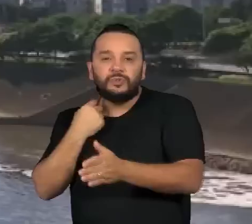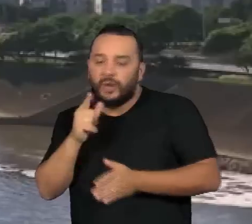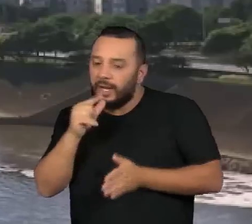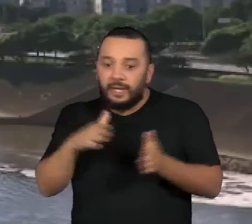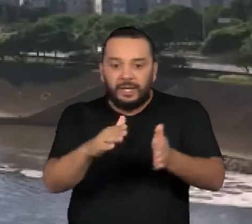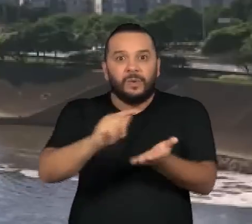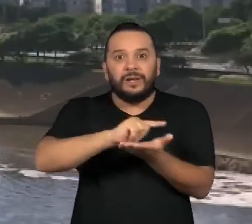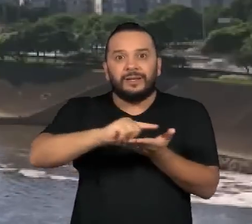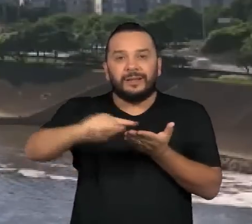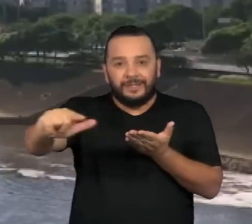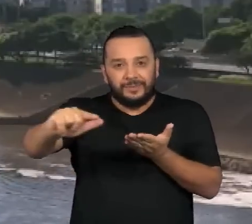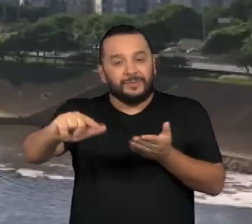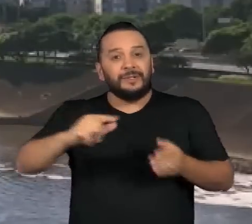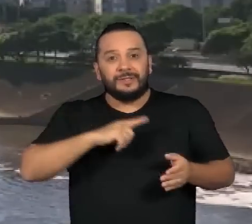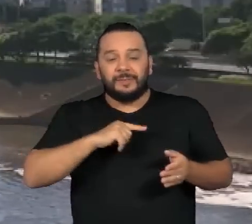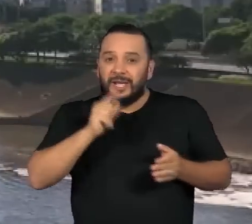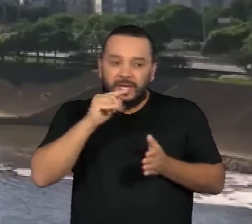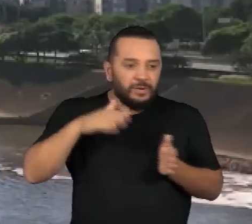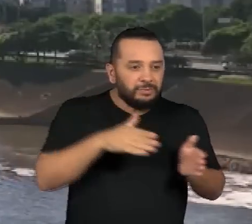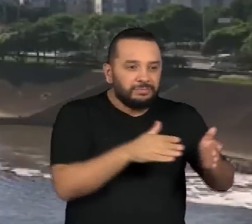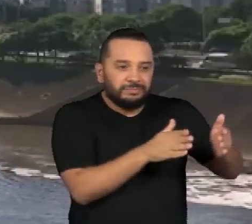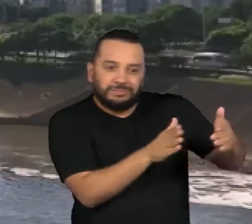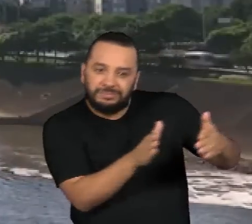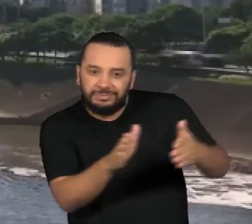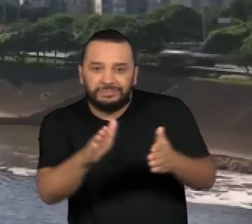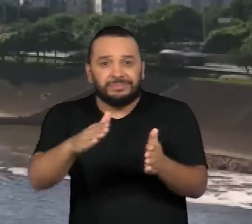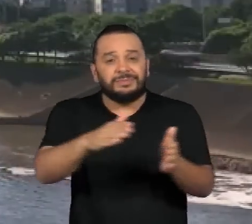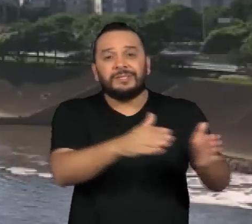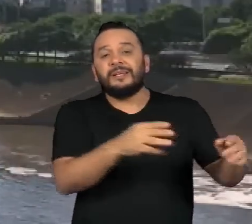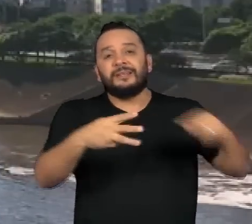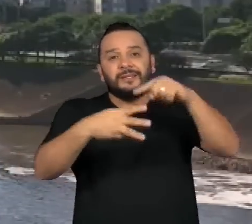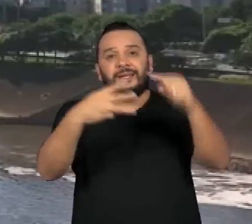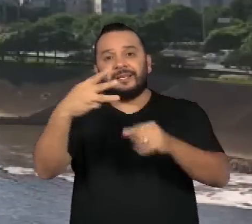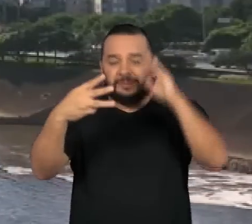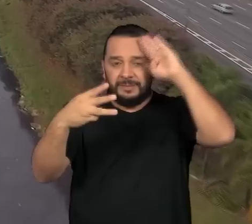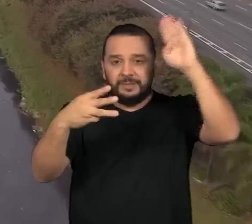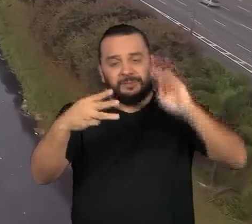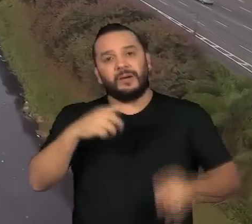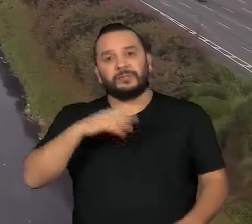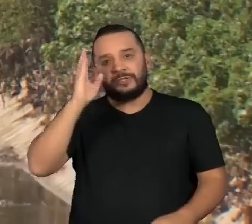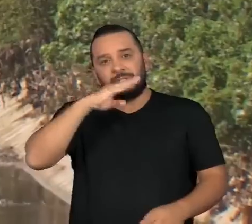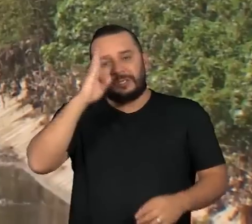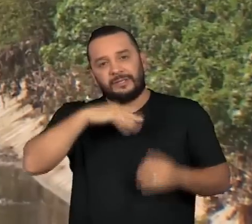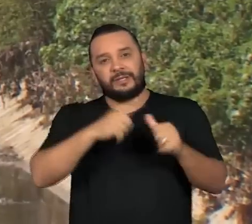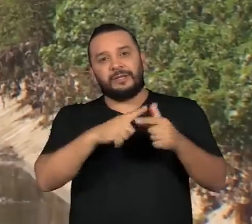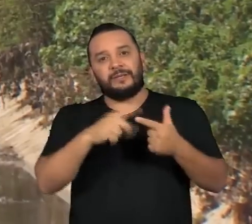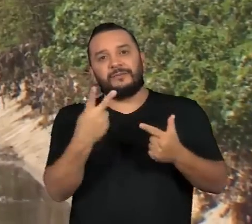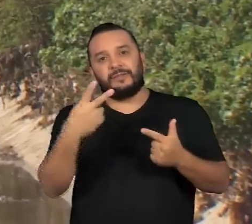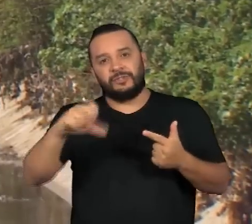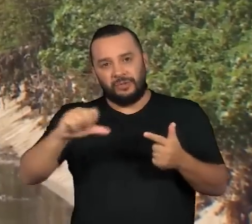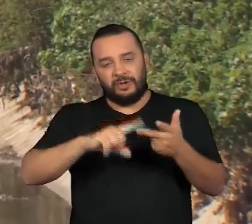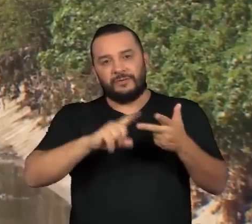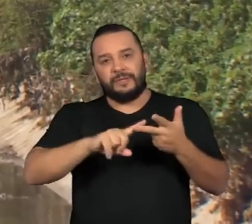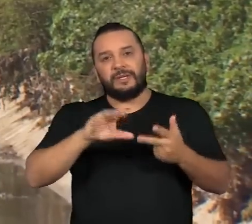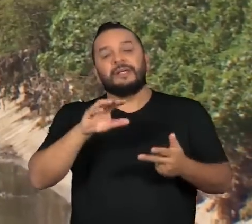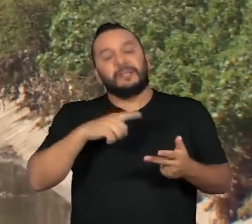lagos, vindos principalmente de 3 grandes rios, Tietê, Pinheiros e